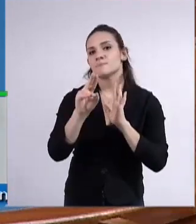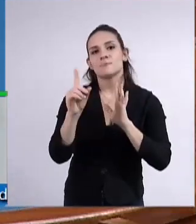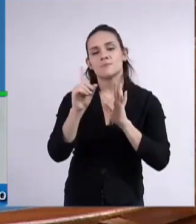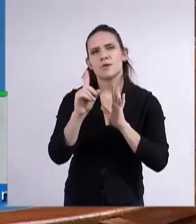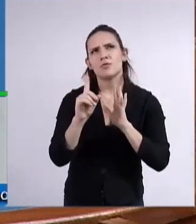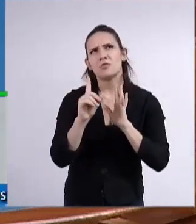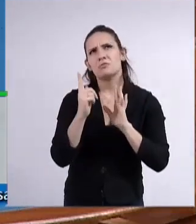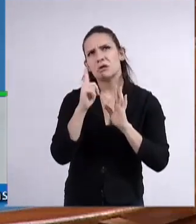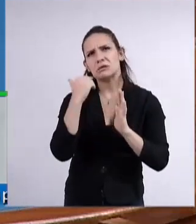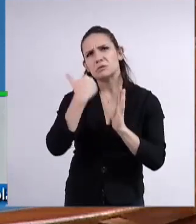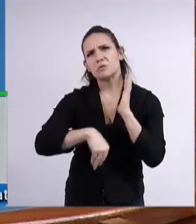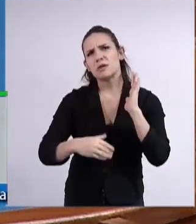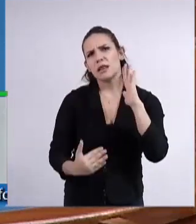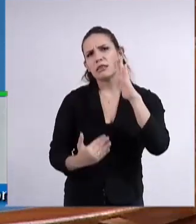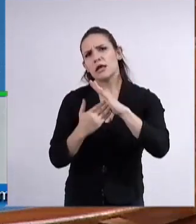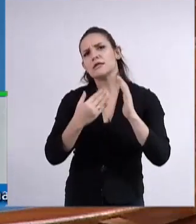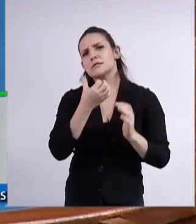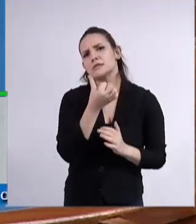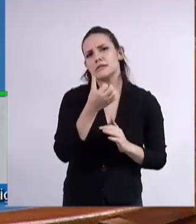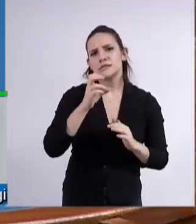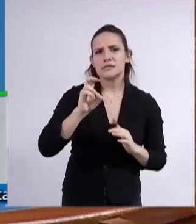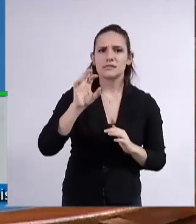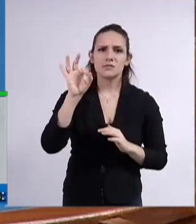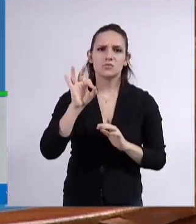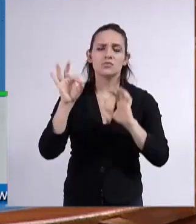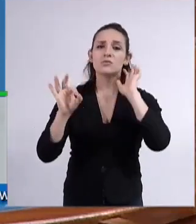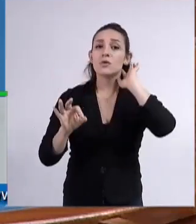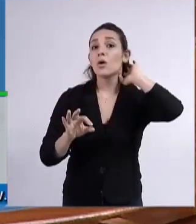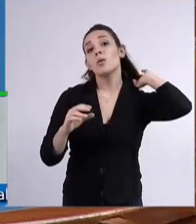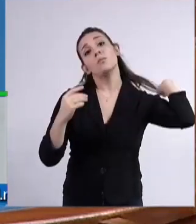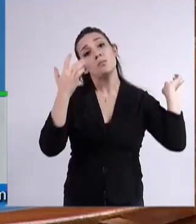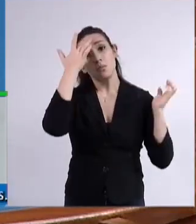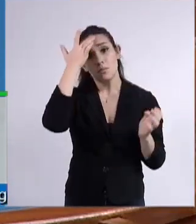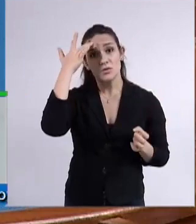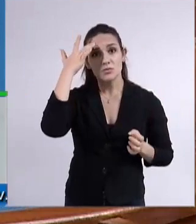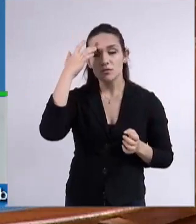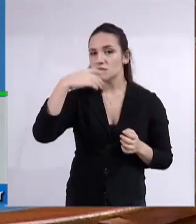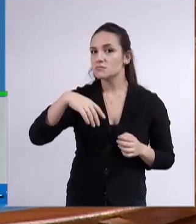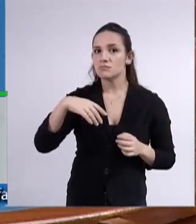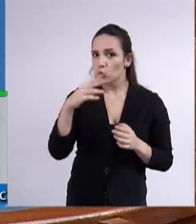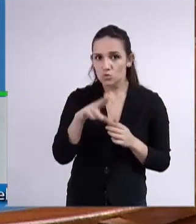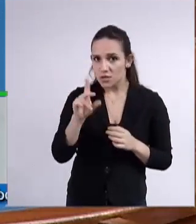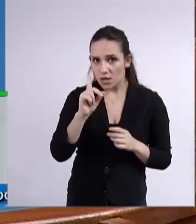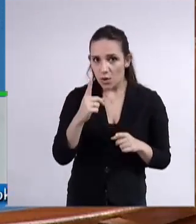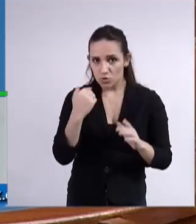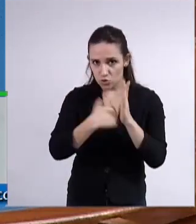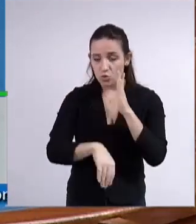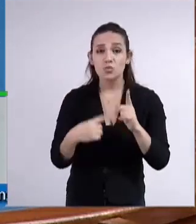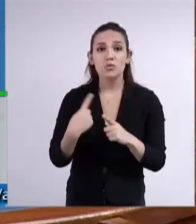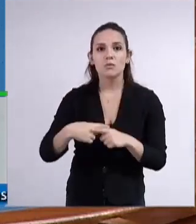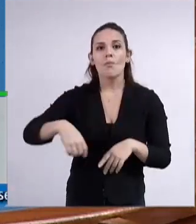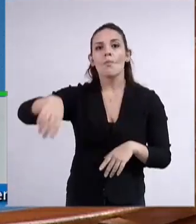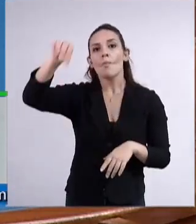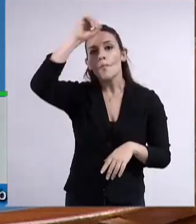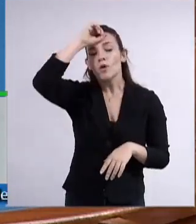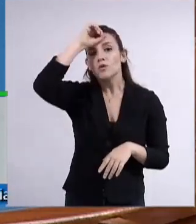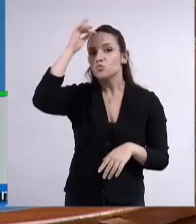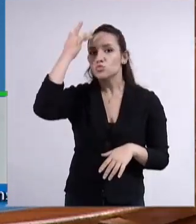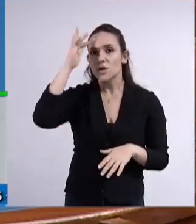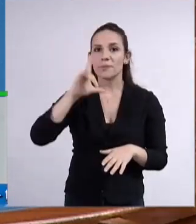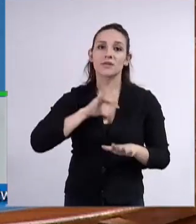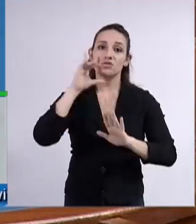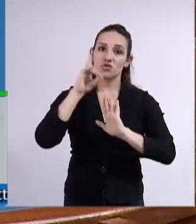até 65%, por absoluto desconhecimento. E, através dessas ações, nós